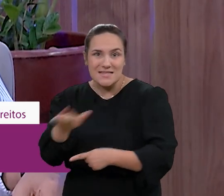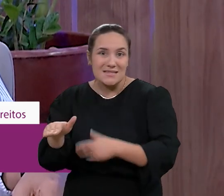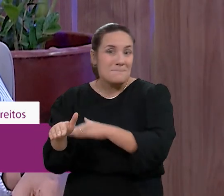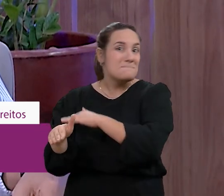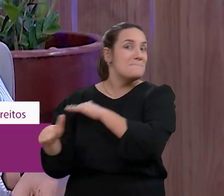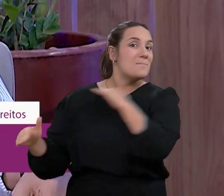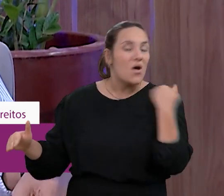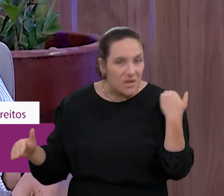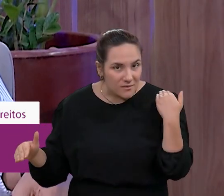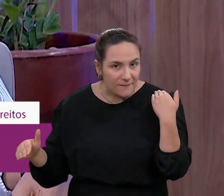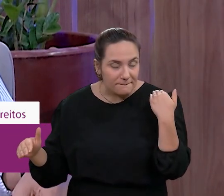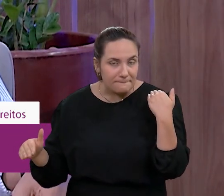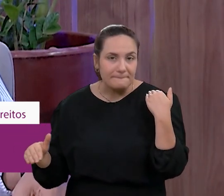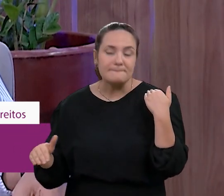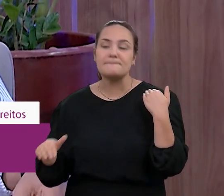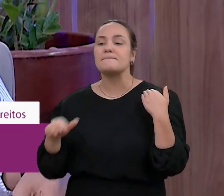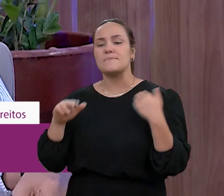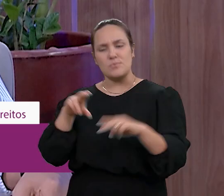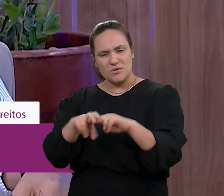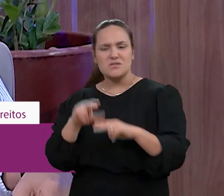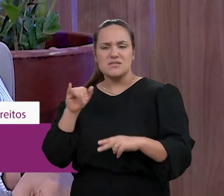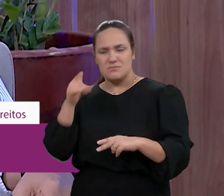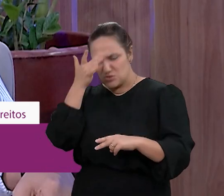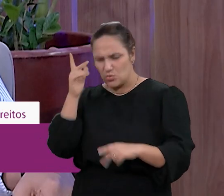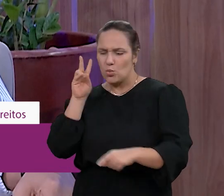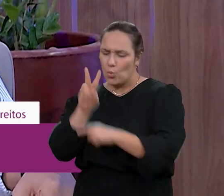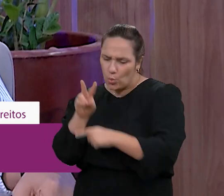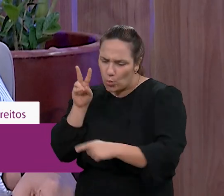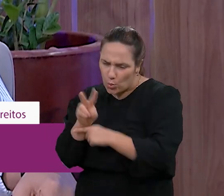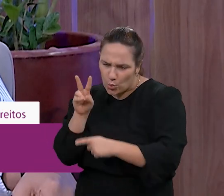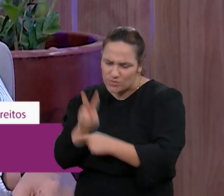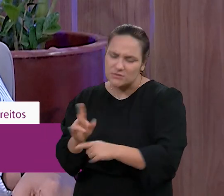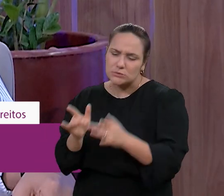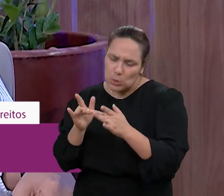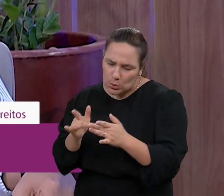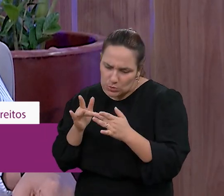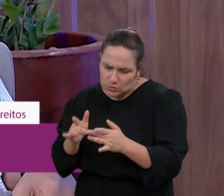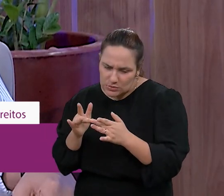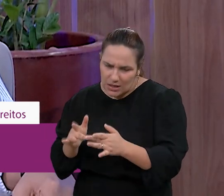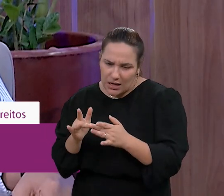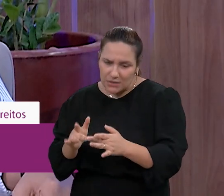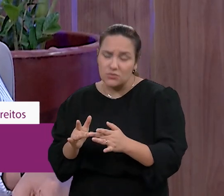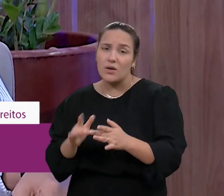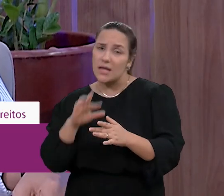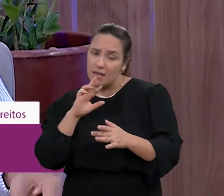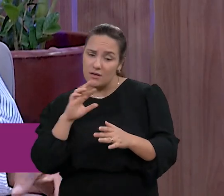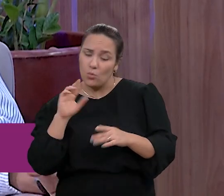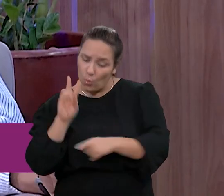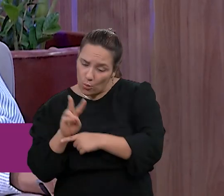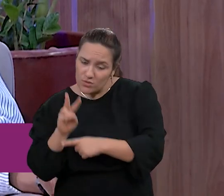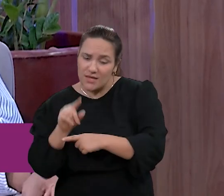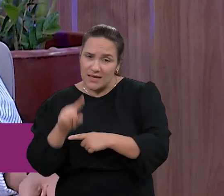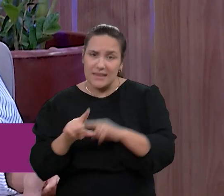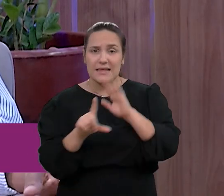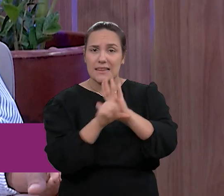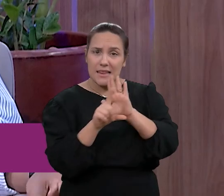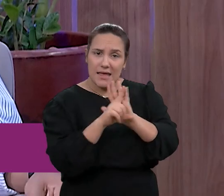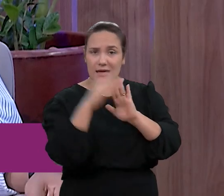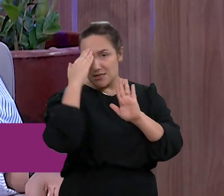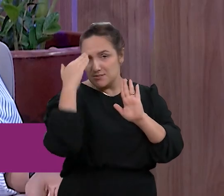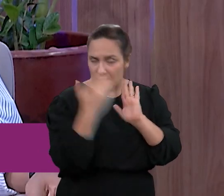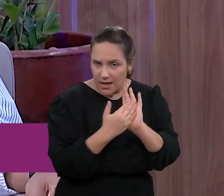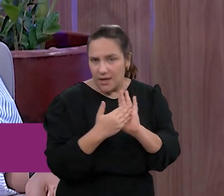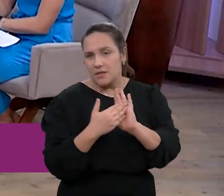esse cuidador ele tem que est presente com a criança tem que responder de fato além de legalmente cotidianamente por